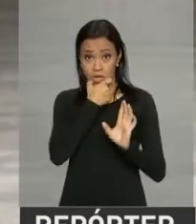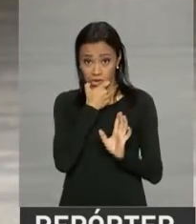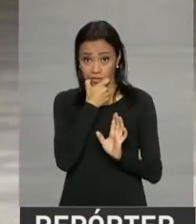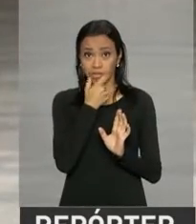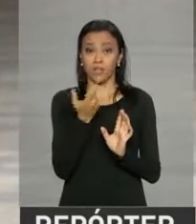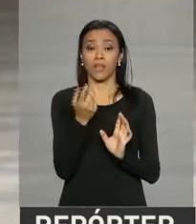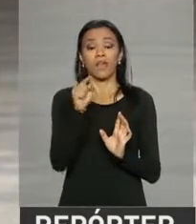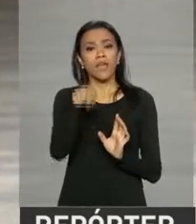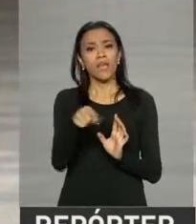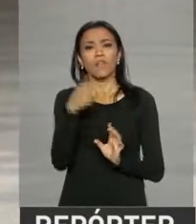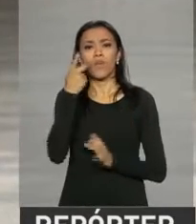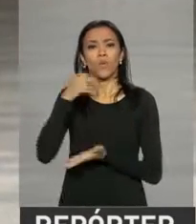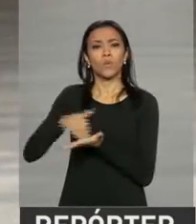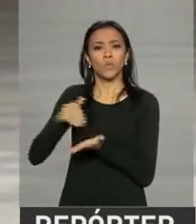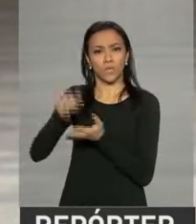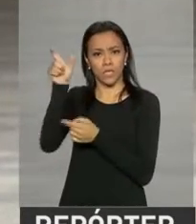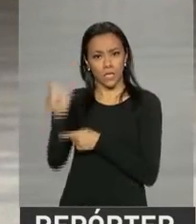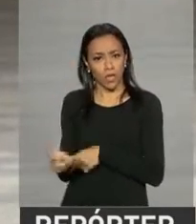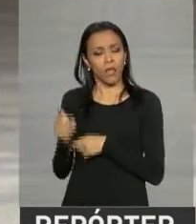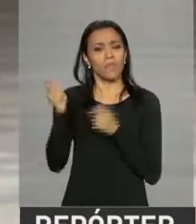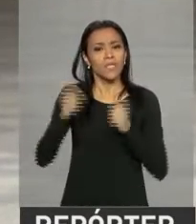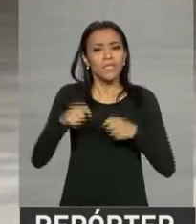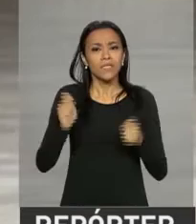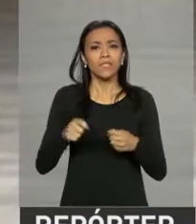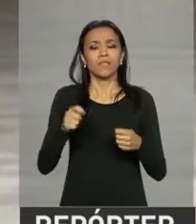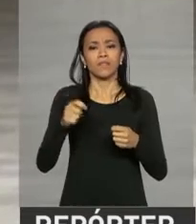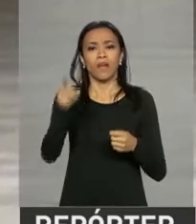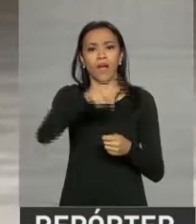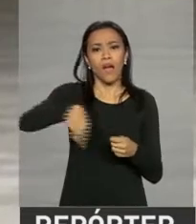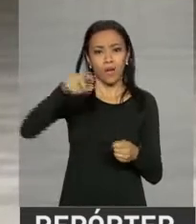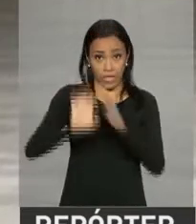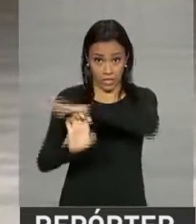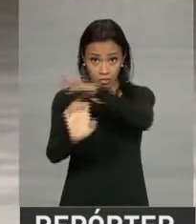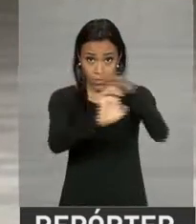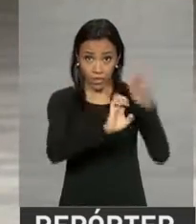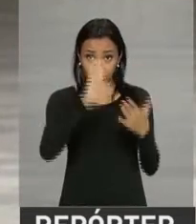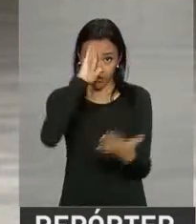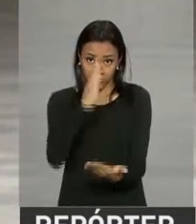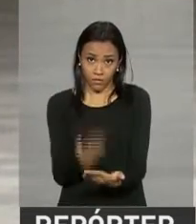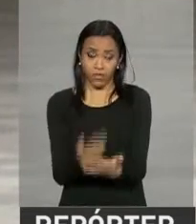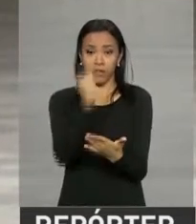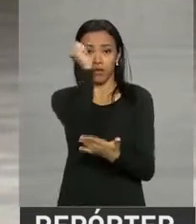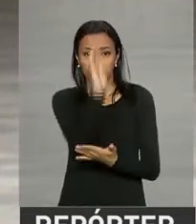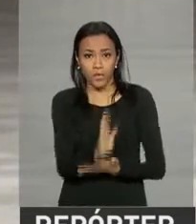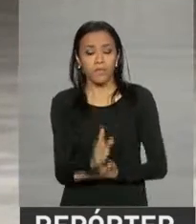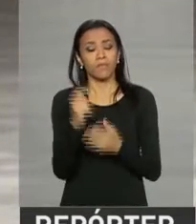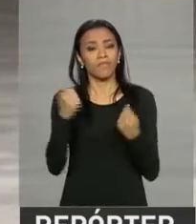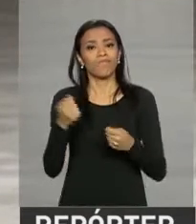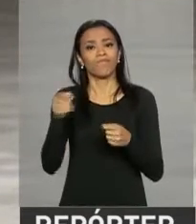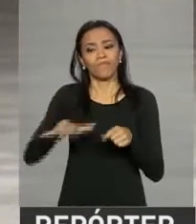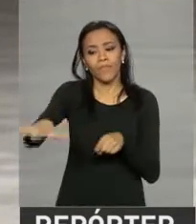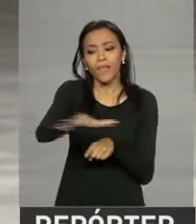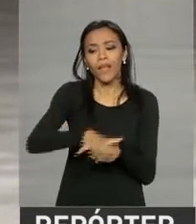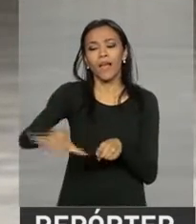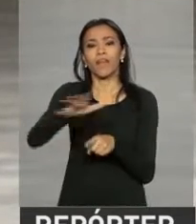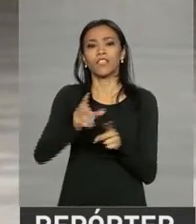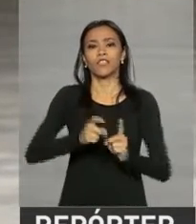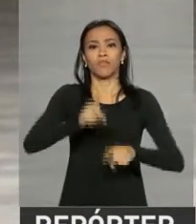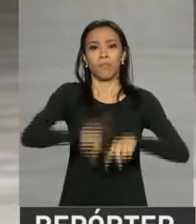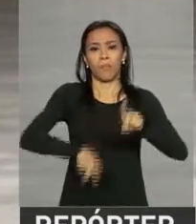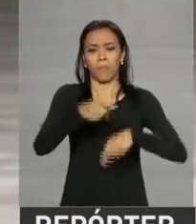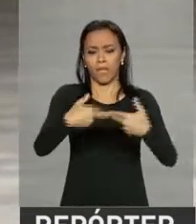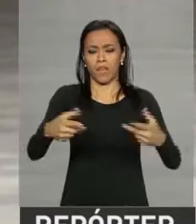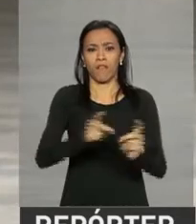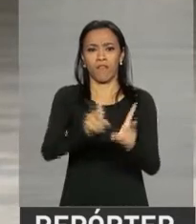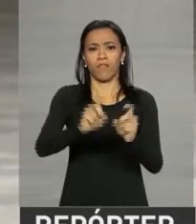que é preciso retomar a confiança dos industriais de dores no país e para isso é preciso investir nas áreas de exportação essa